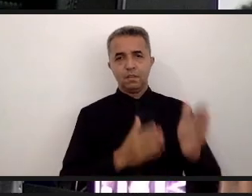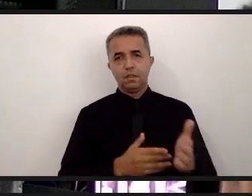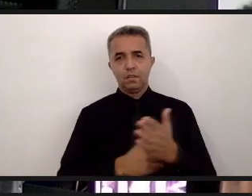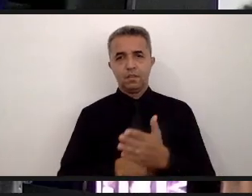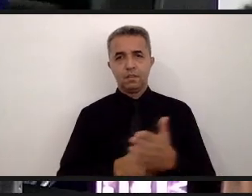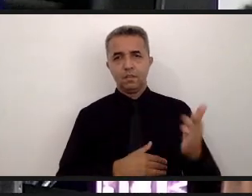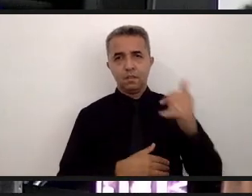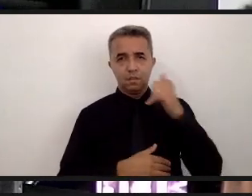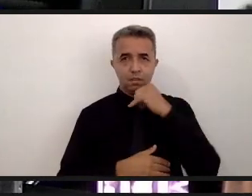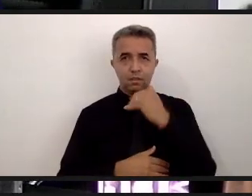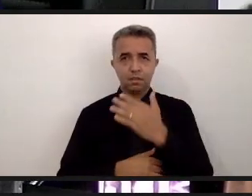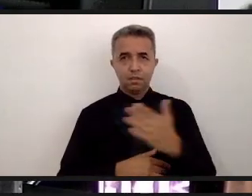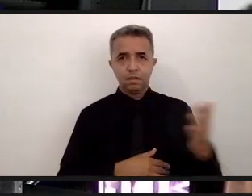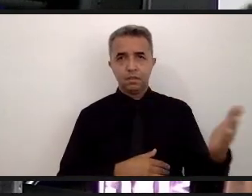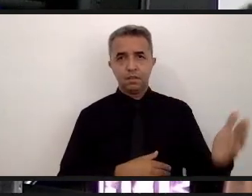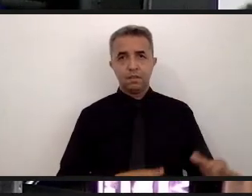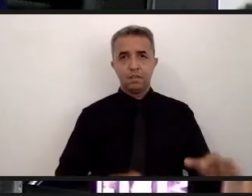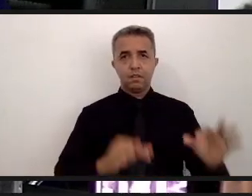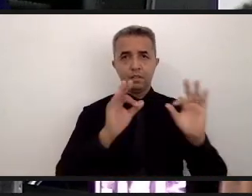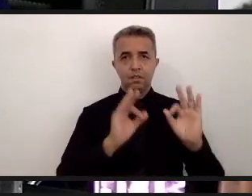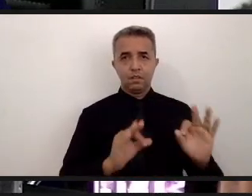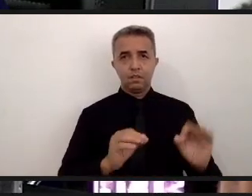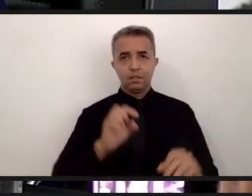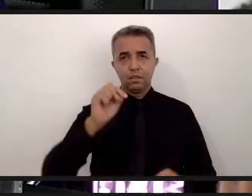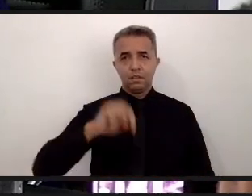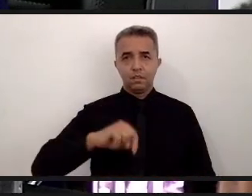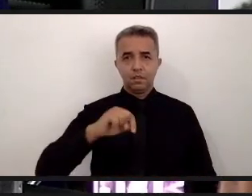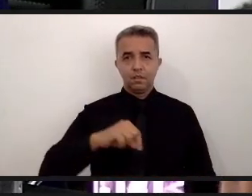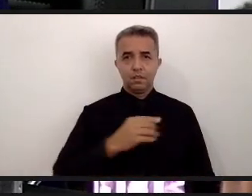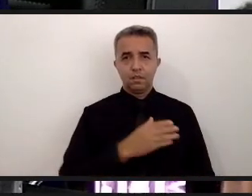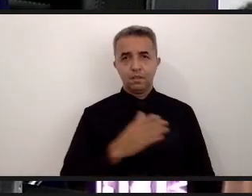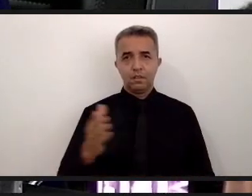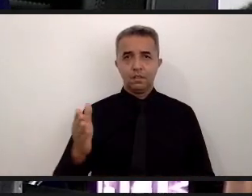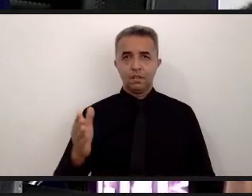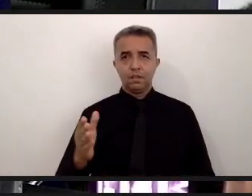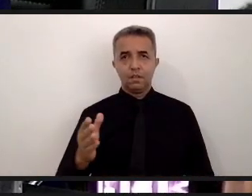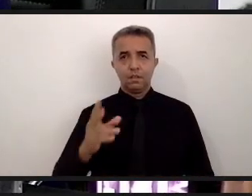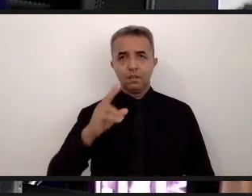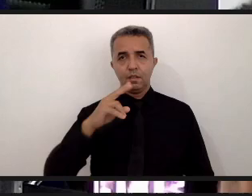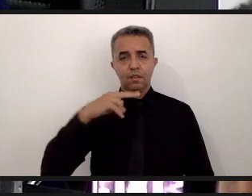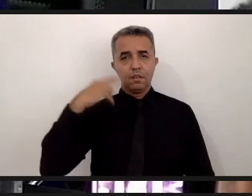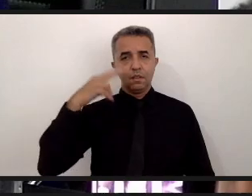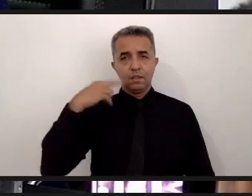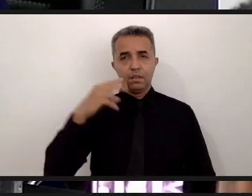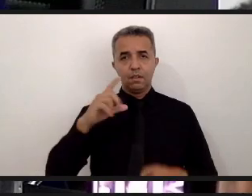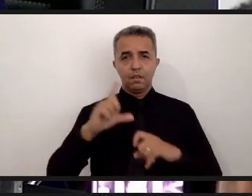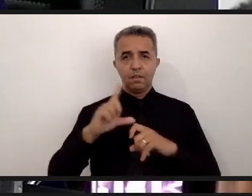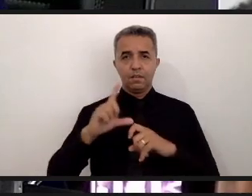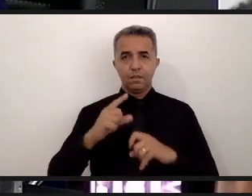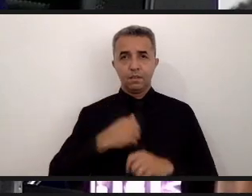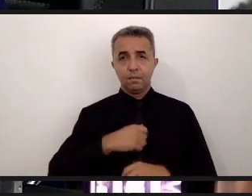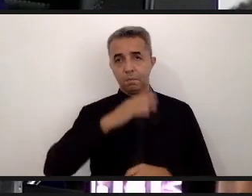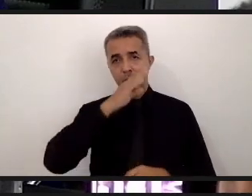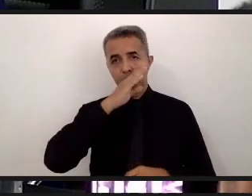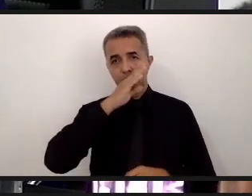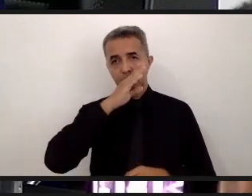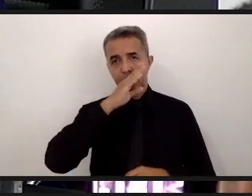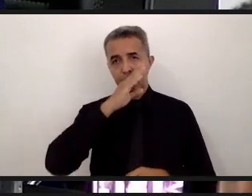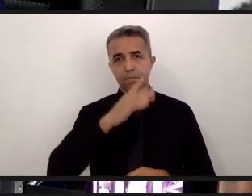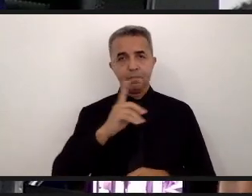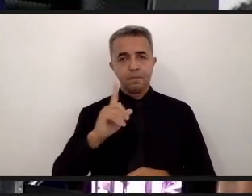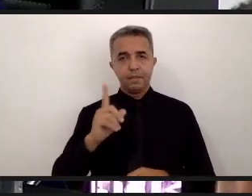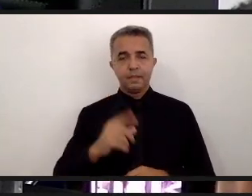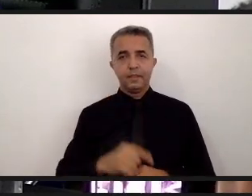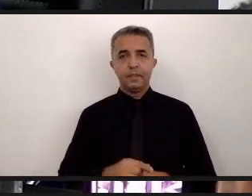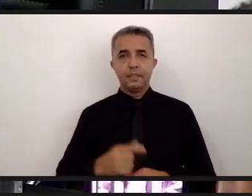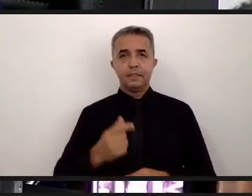E podem ter certeza que dentro desse parlamento, a voz do vereador Dr. Luiz Fernando não vai se calar. A voz do Dr. Luiz Fernando